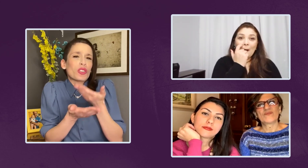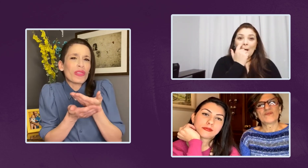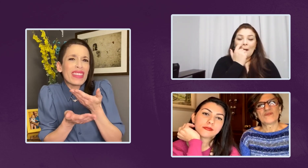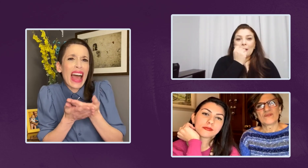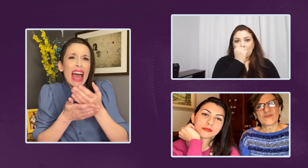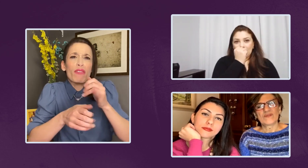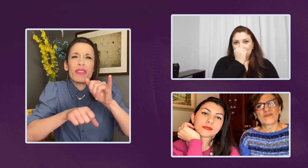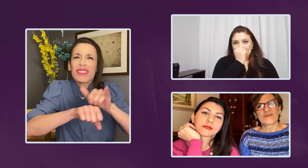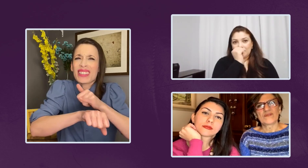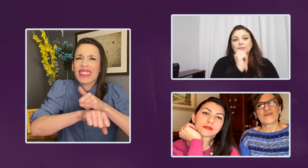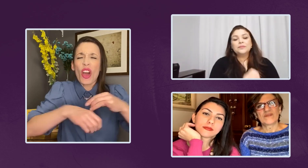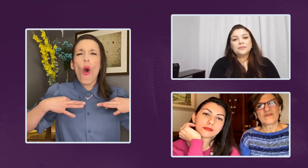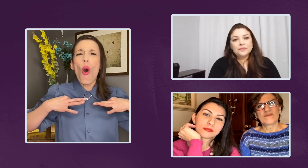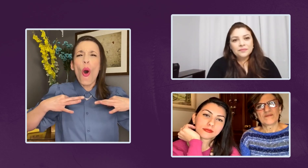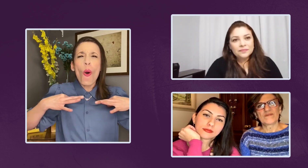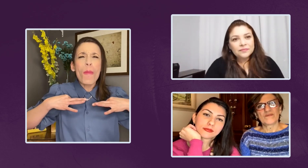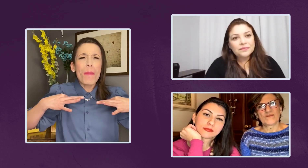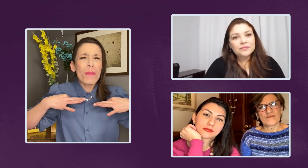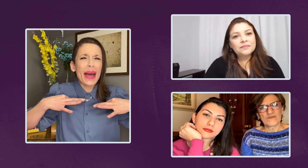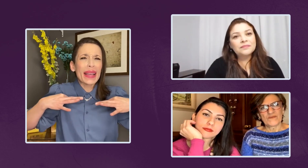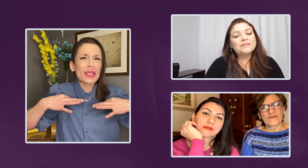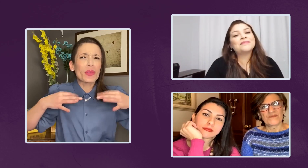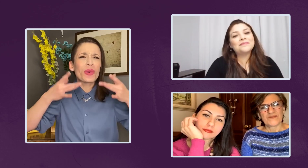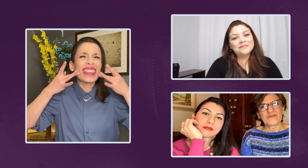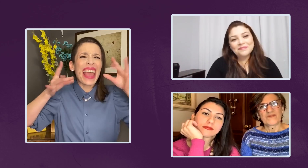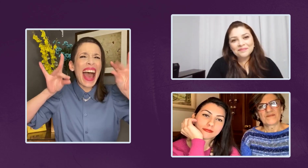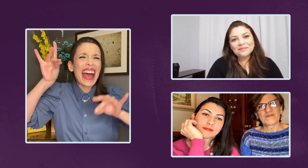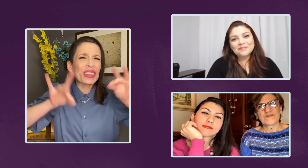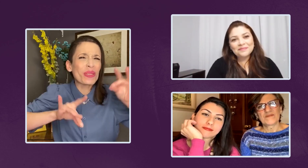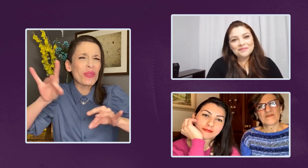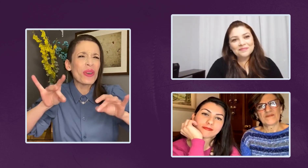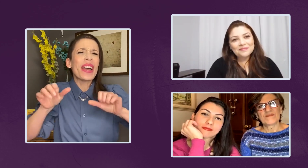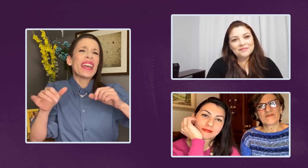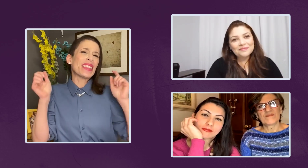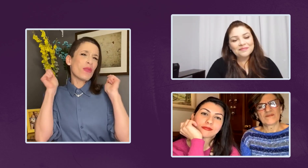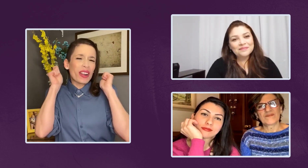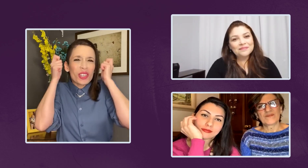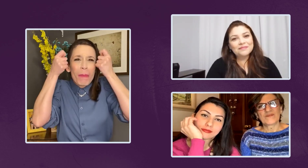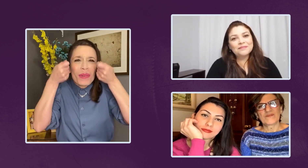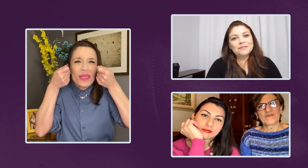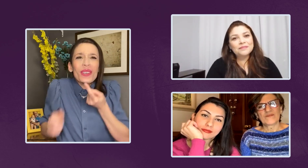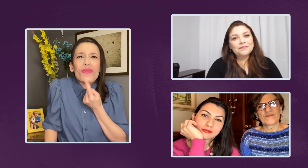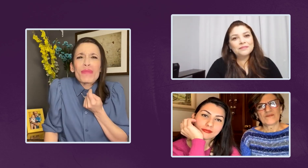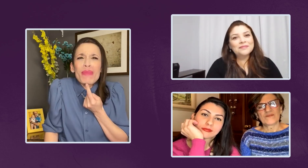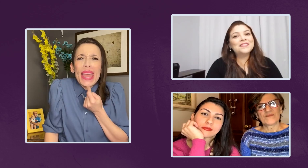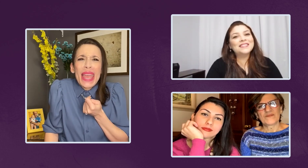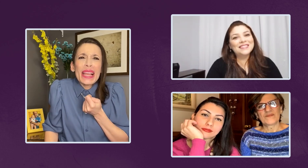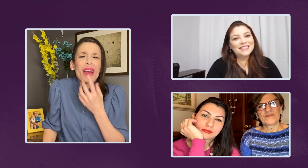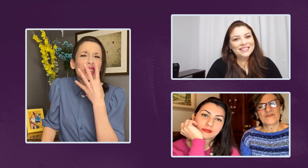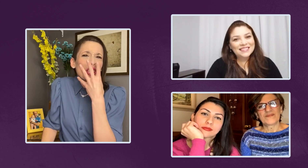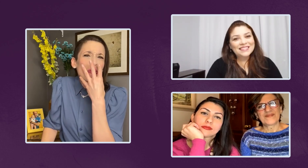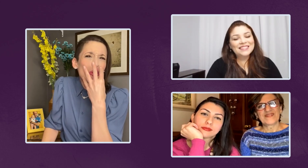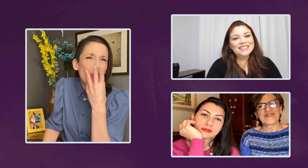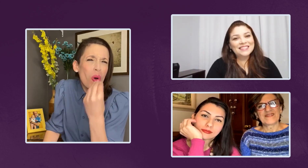vocês estudavam, faziam estratégia, roupas para o teatro. Então era o chapeuzinho